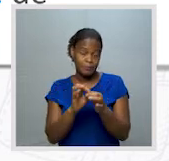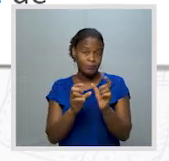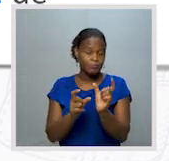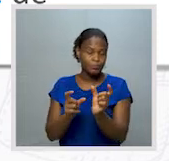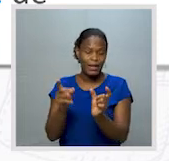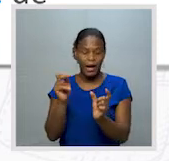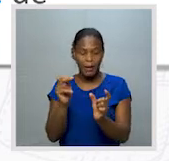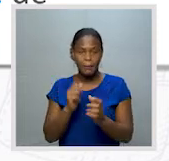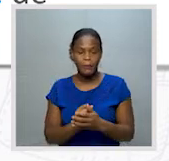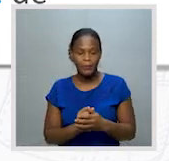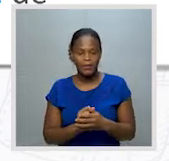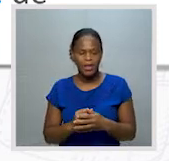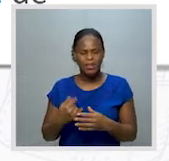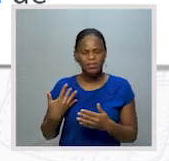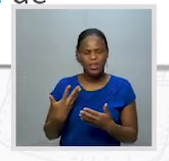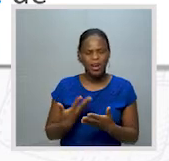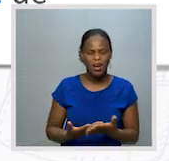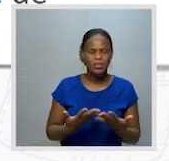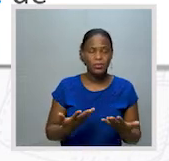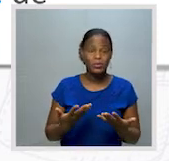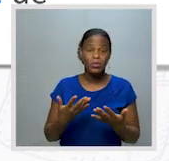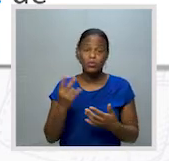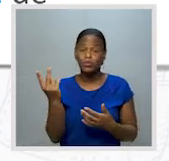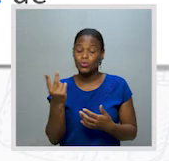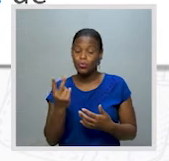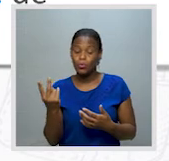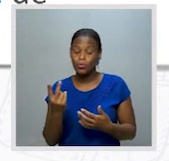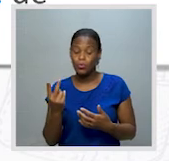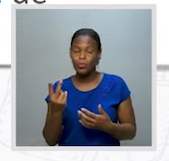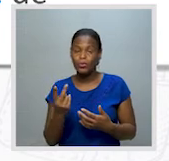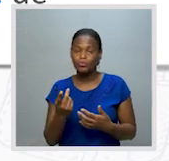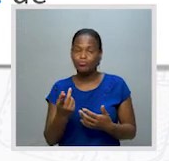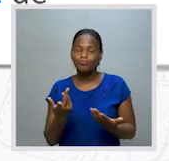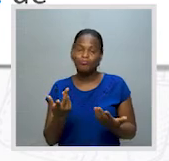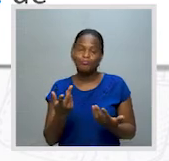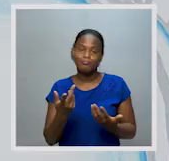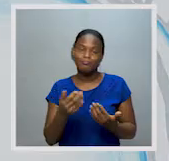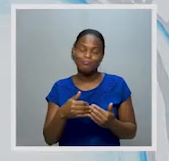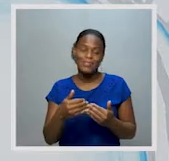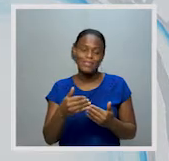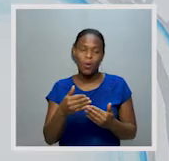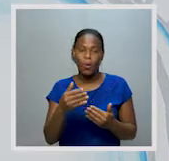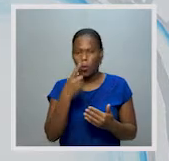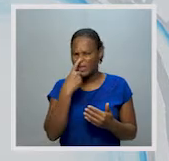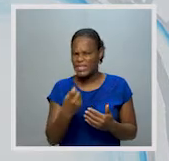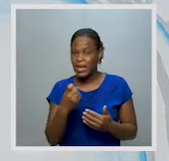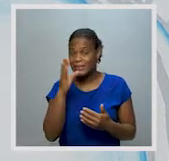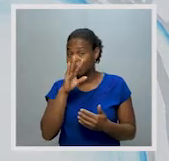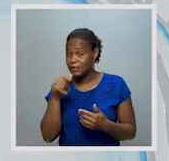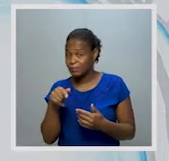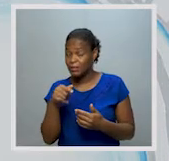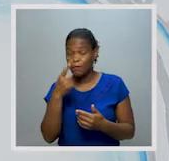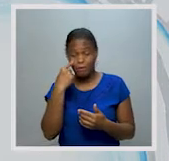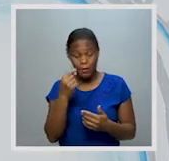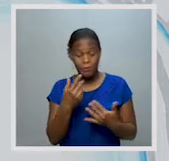fica a frase. Desde então, os dois passaram a odiar-se. Já deu. Depois,